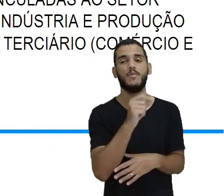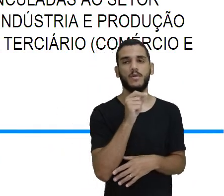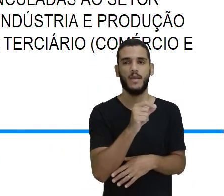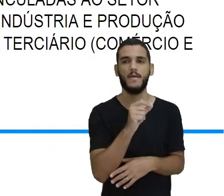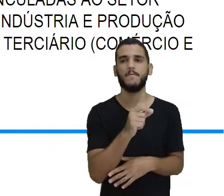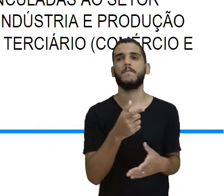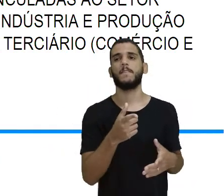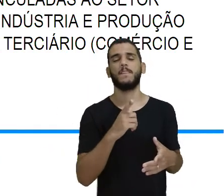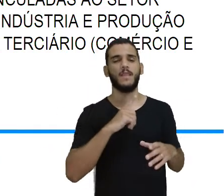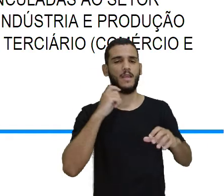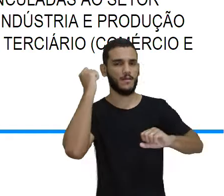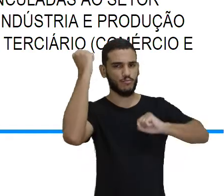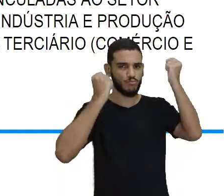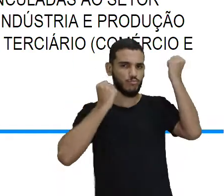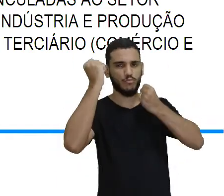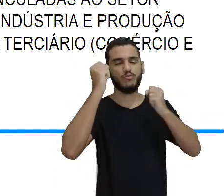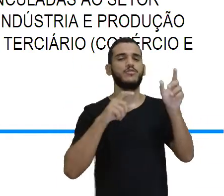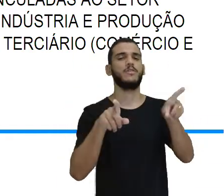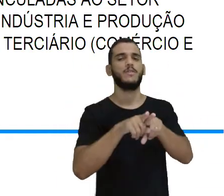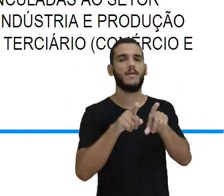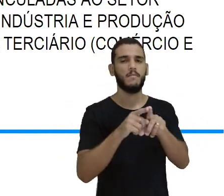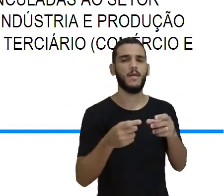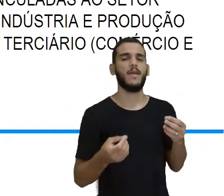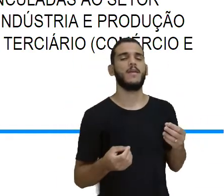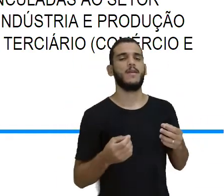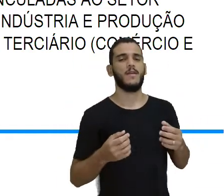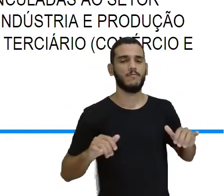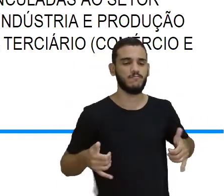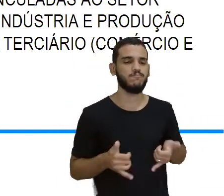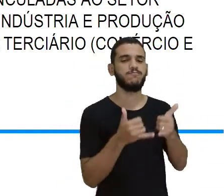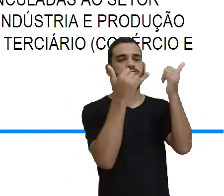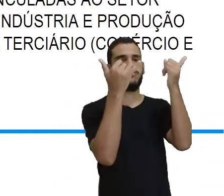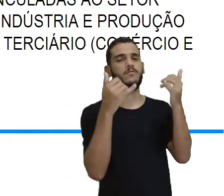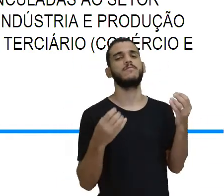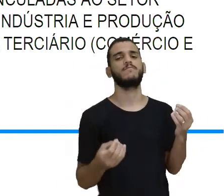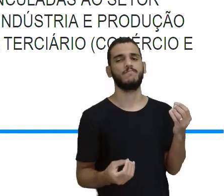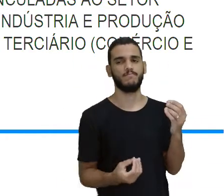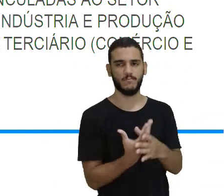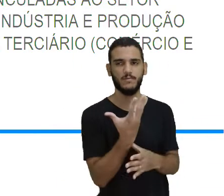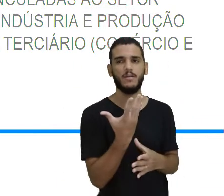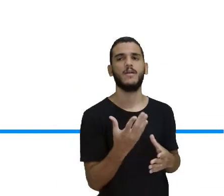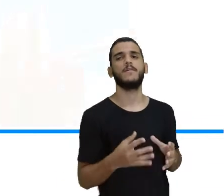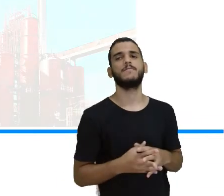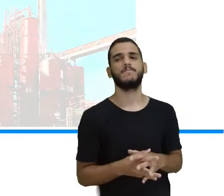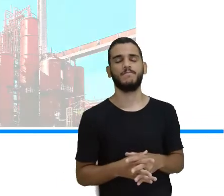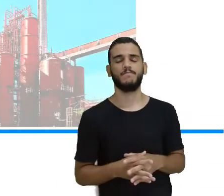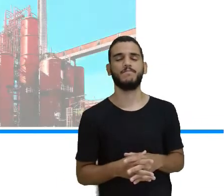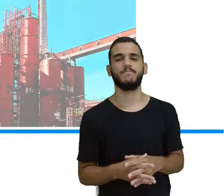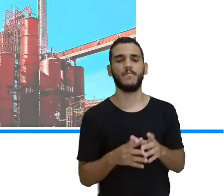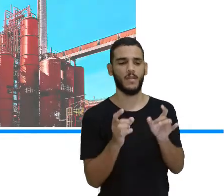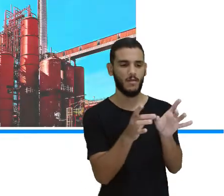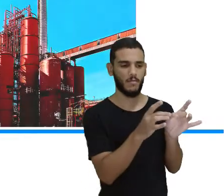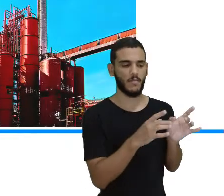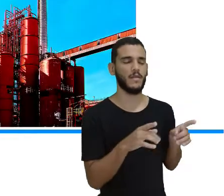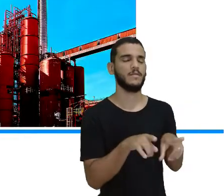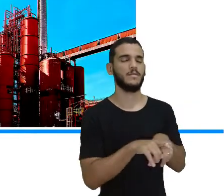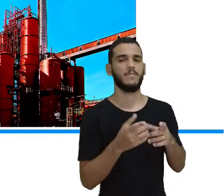fruta do pé, você está praticando extrativismo também, tá? Olha, a área urbana, o que tem área urbana? Geralmente